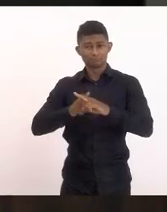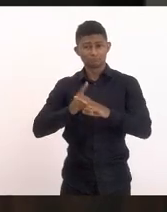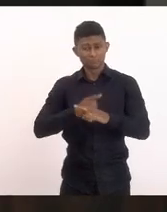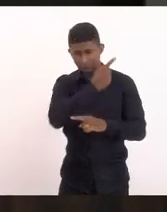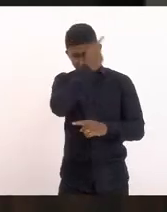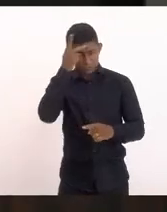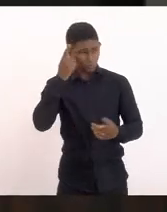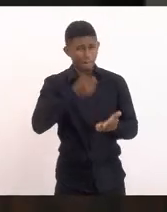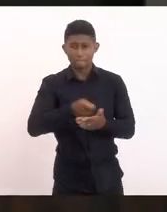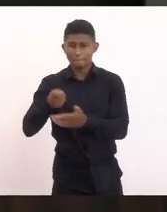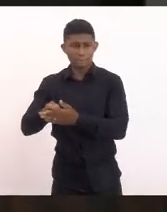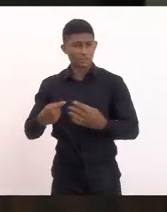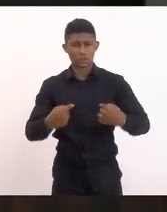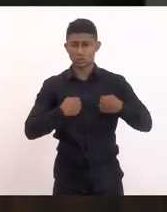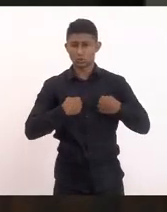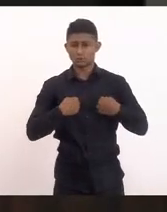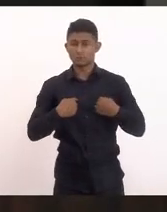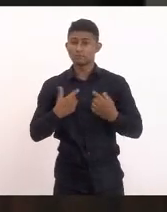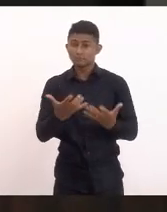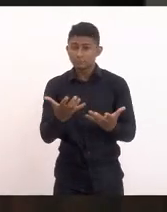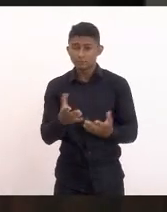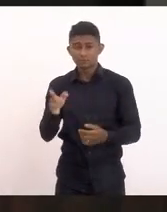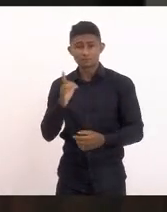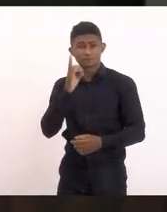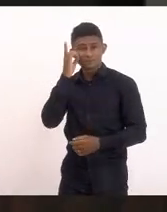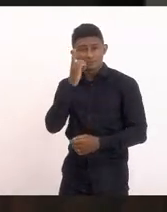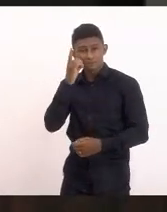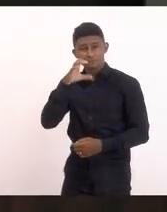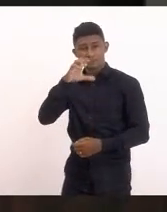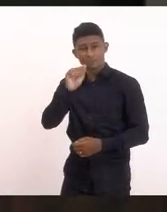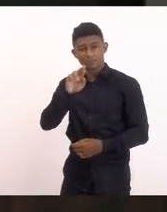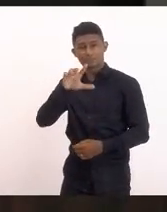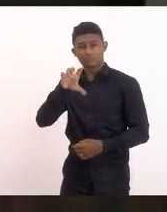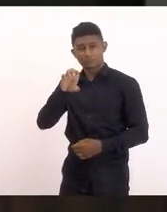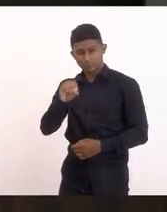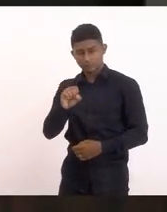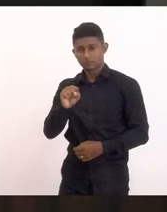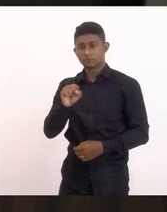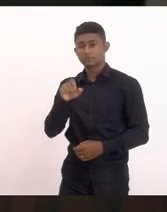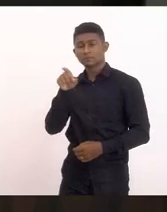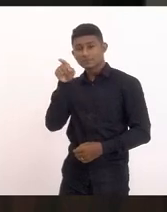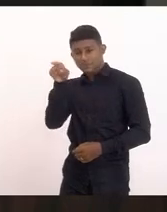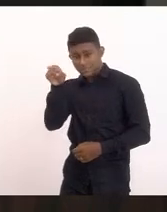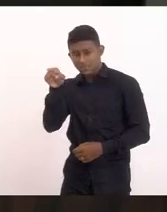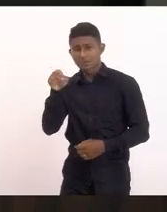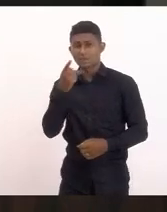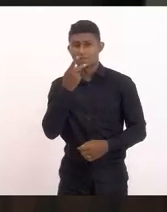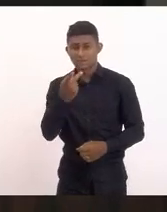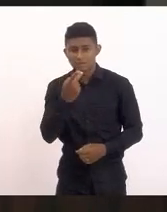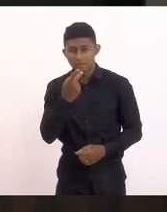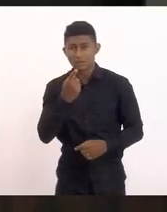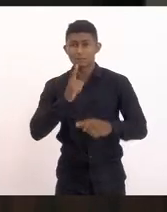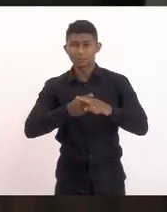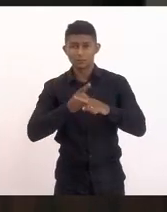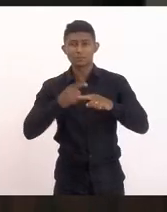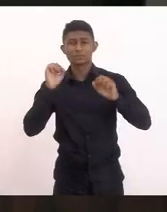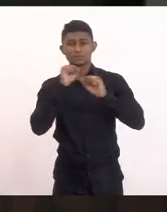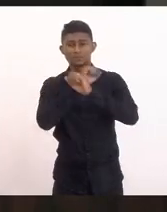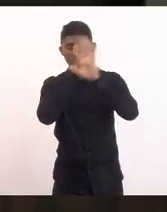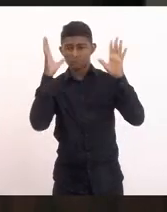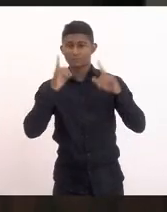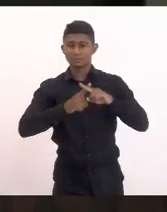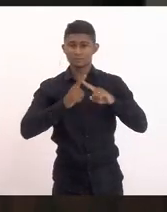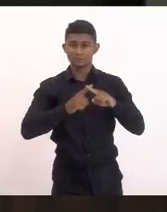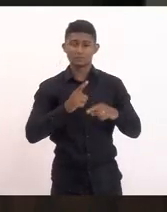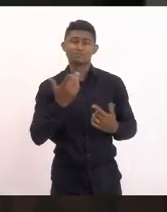aqui, é só isso. Eu quero que o deputado Carlos Macedo, é o líder, que possa manifestar, Carlos. Só para ficar claro, porque tem vice-líder